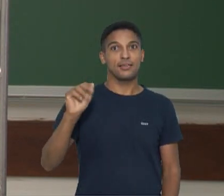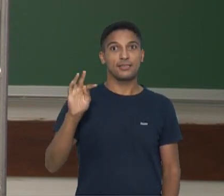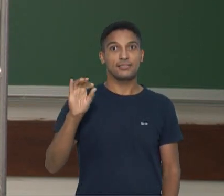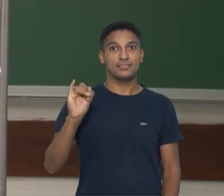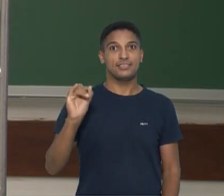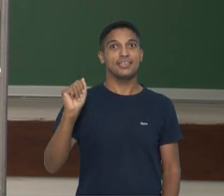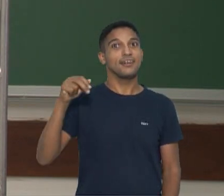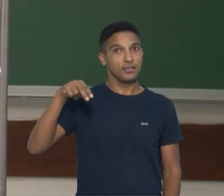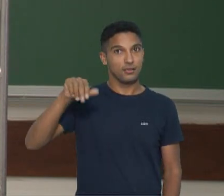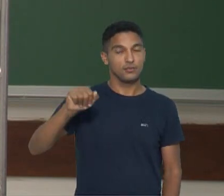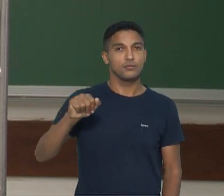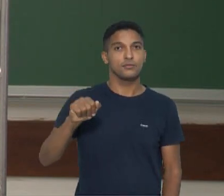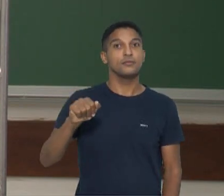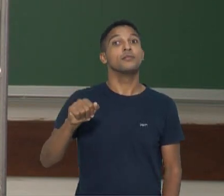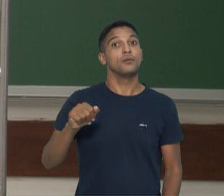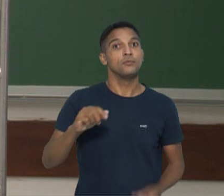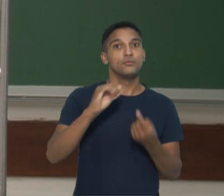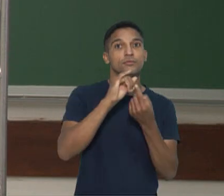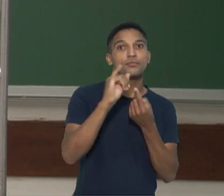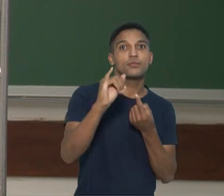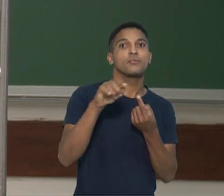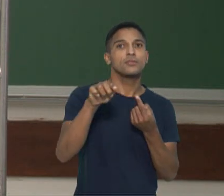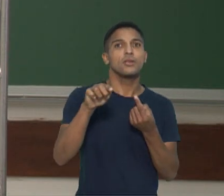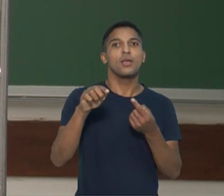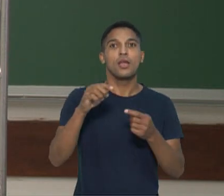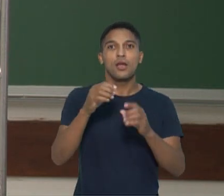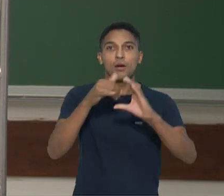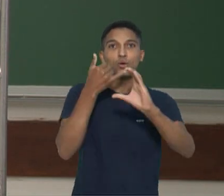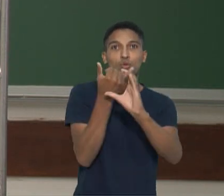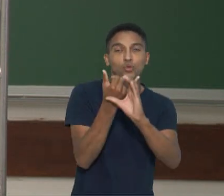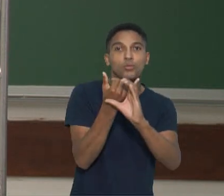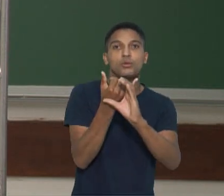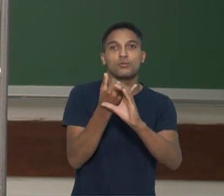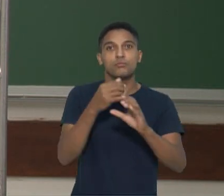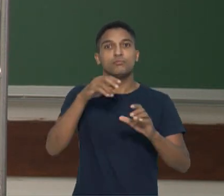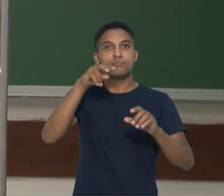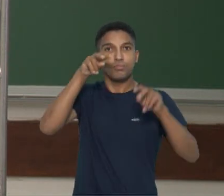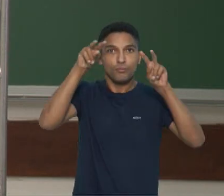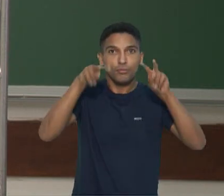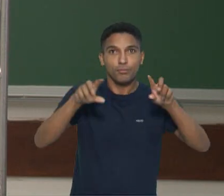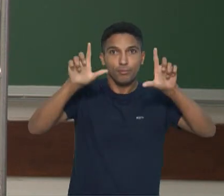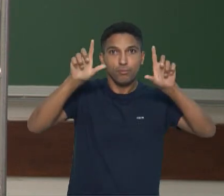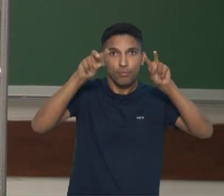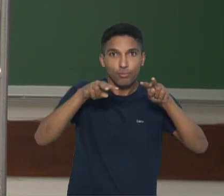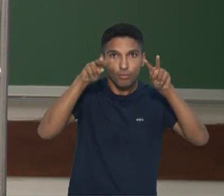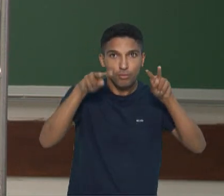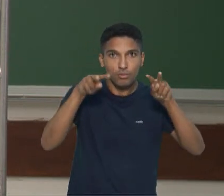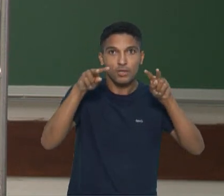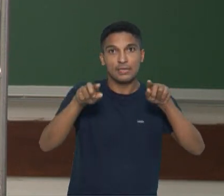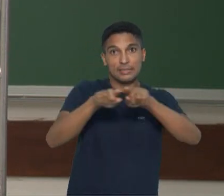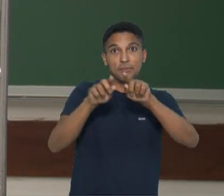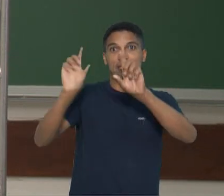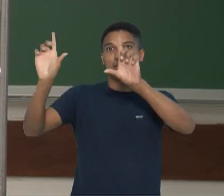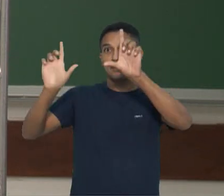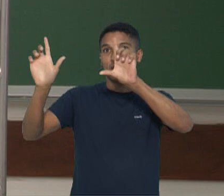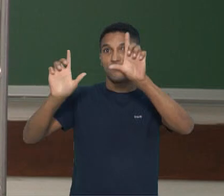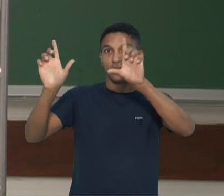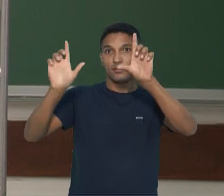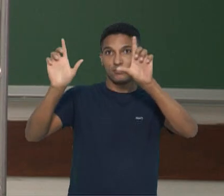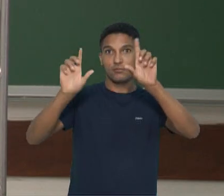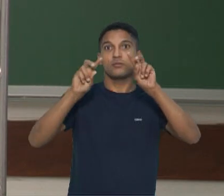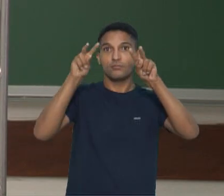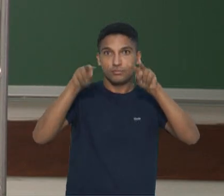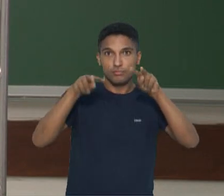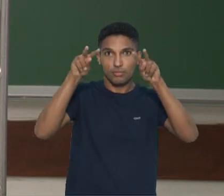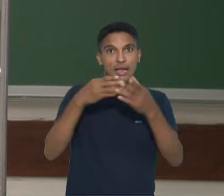que está assistindo através do YouTube ou do aplicativo Aula Paraná ou TV, sejam aqui comigo